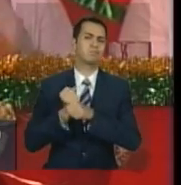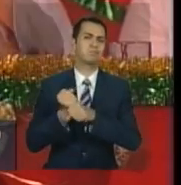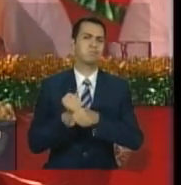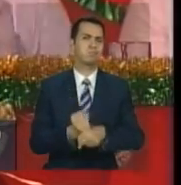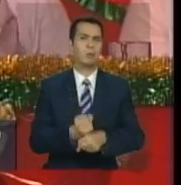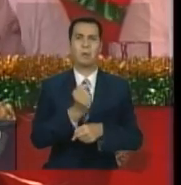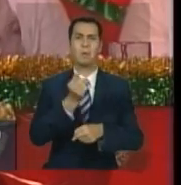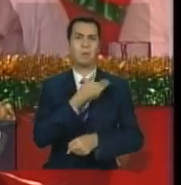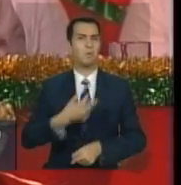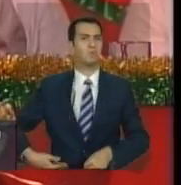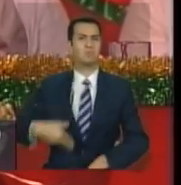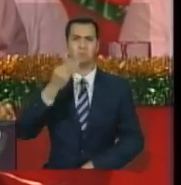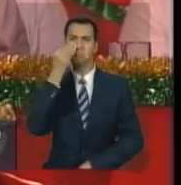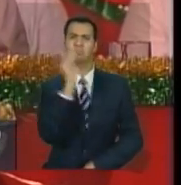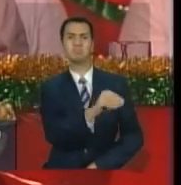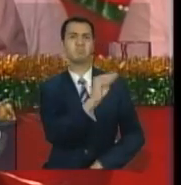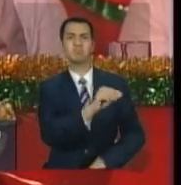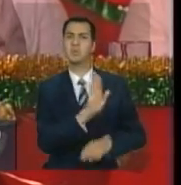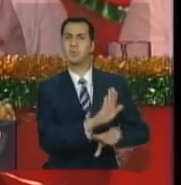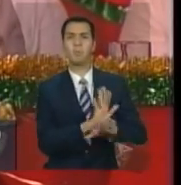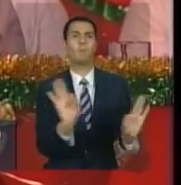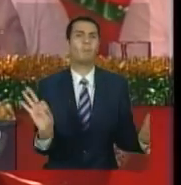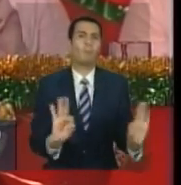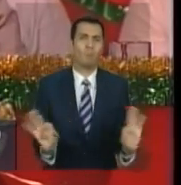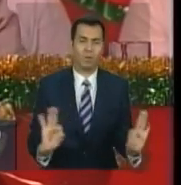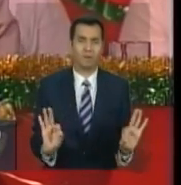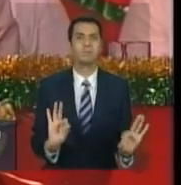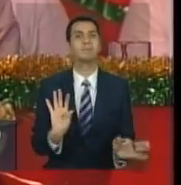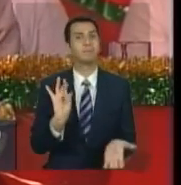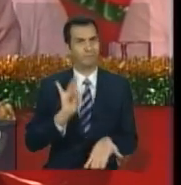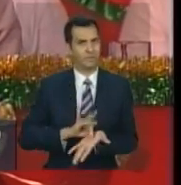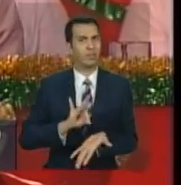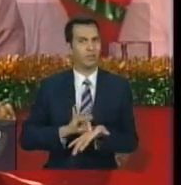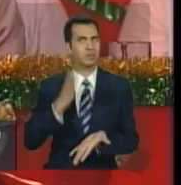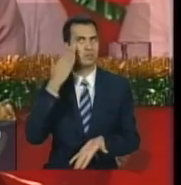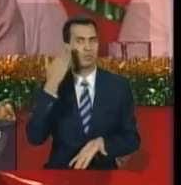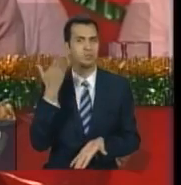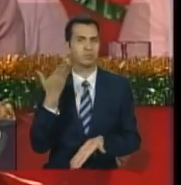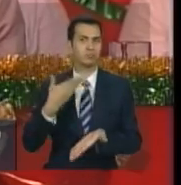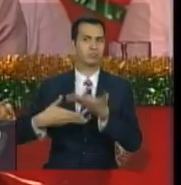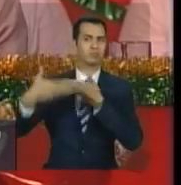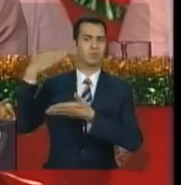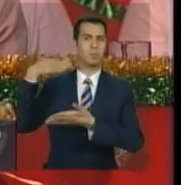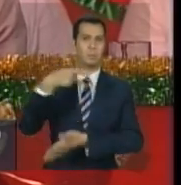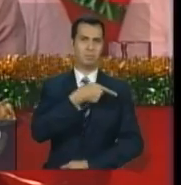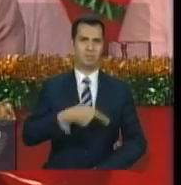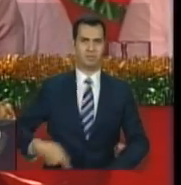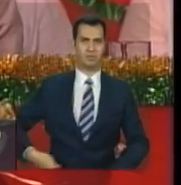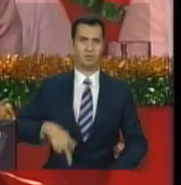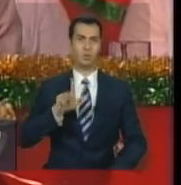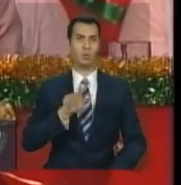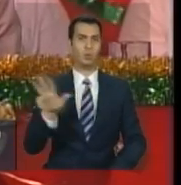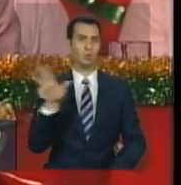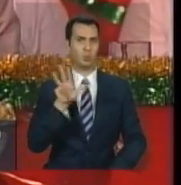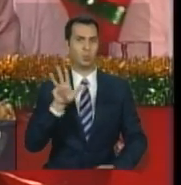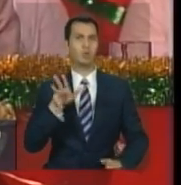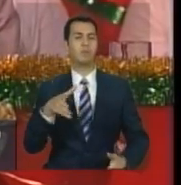É verdade que, nos últimos anos, a partir do momento em que o presidente Lula